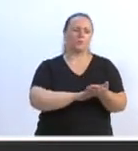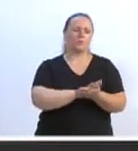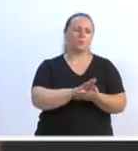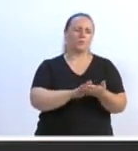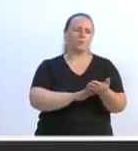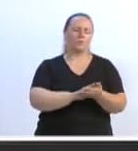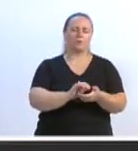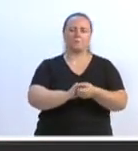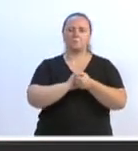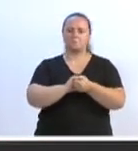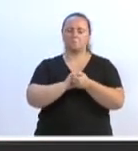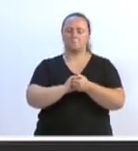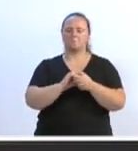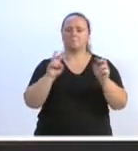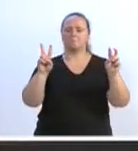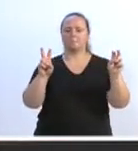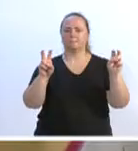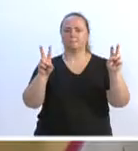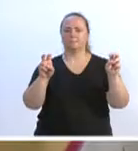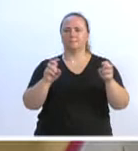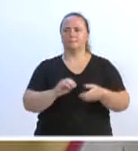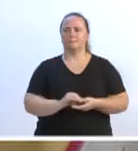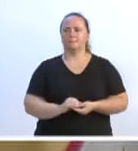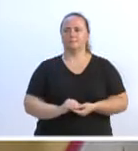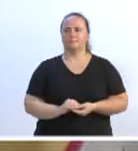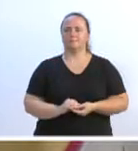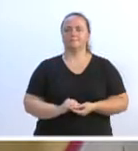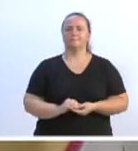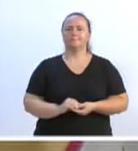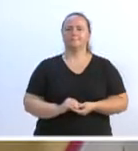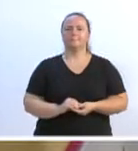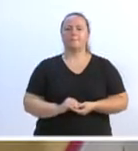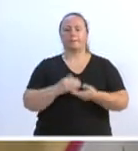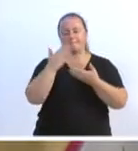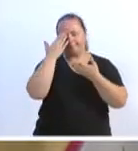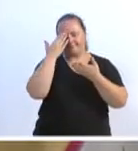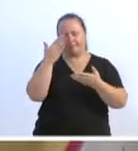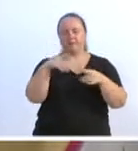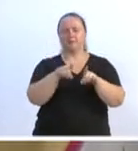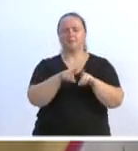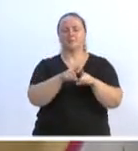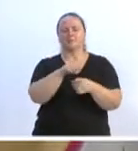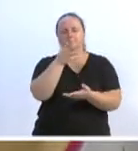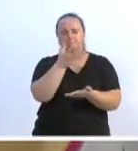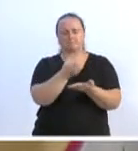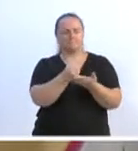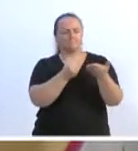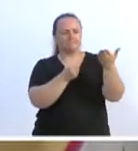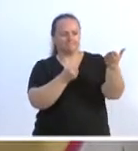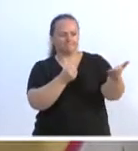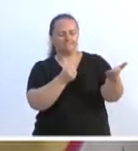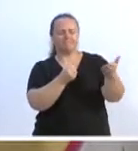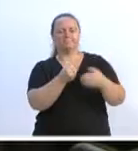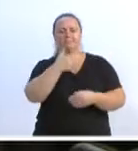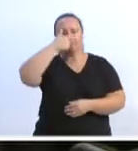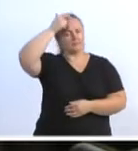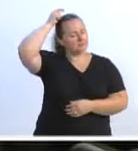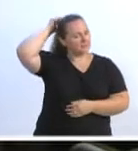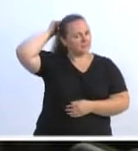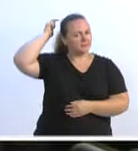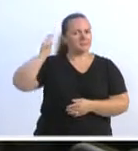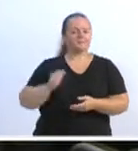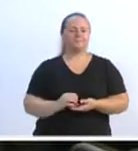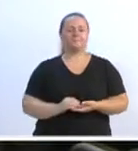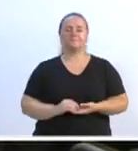parabéns por esse tema obrigado o vereador ito e aproveite concelho uma parte também o vereador adriano ferir a dor adriano pereira